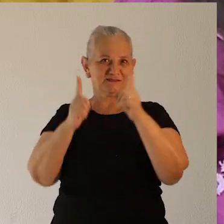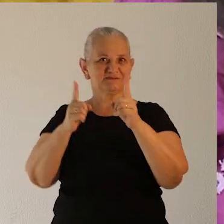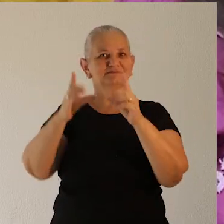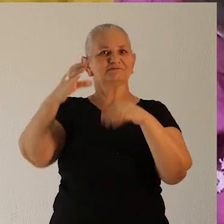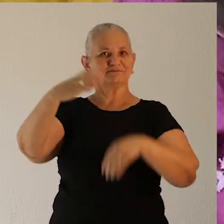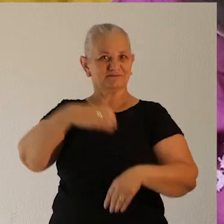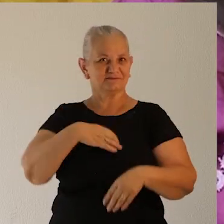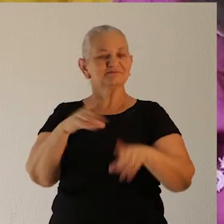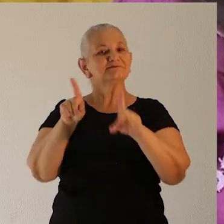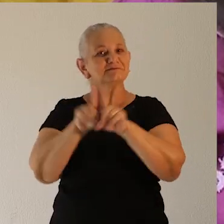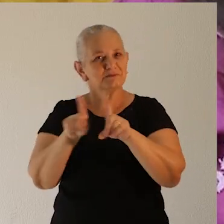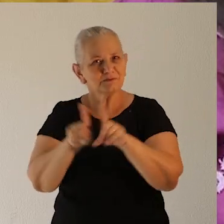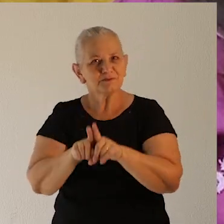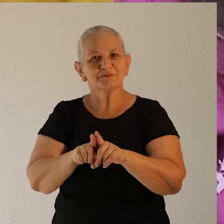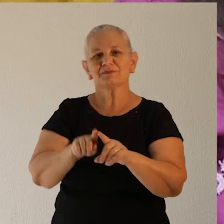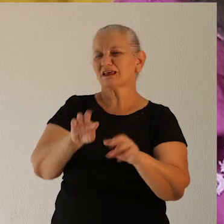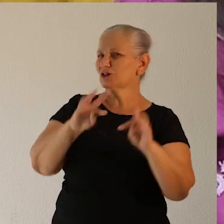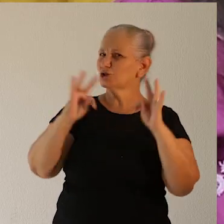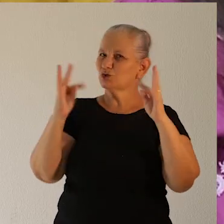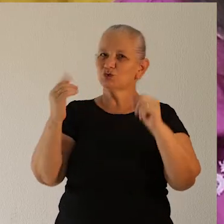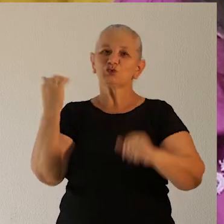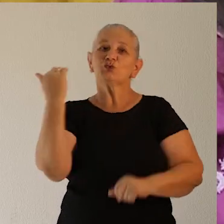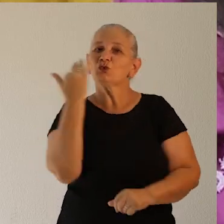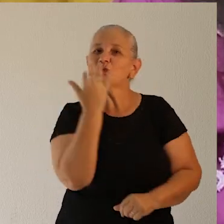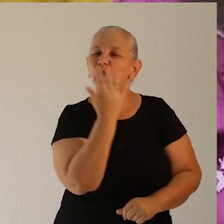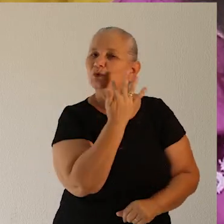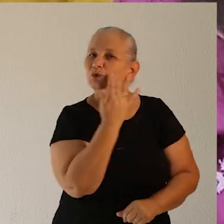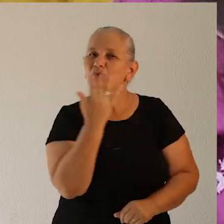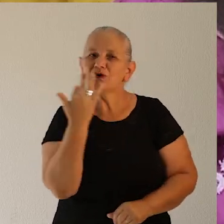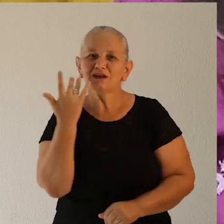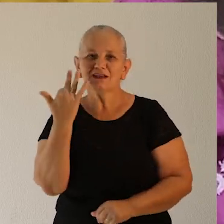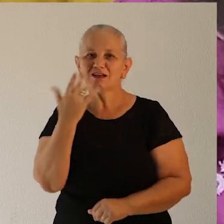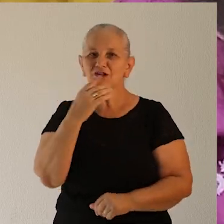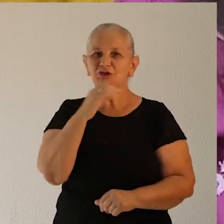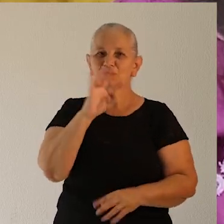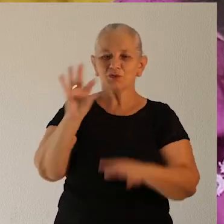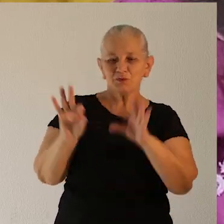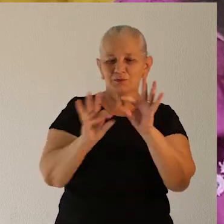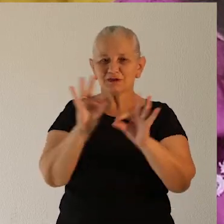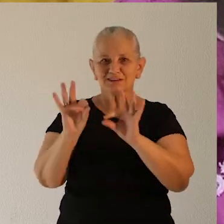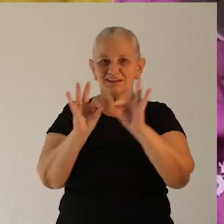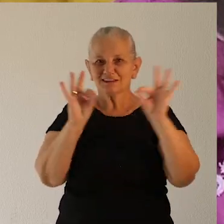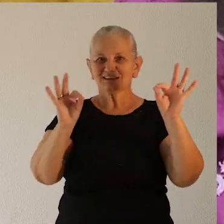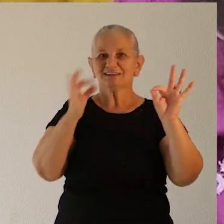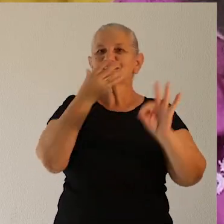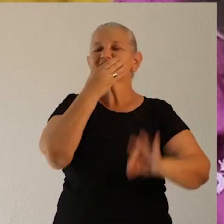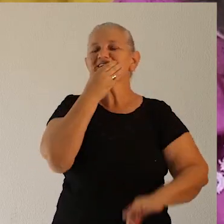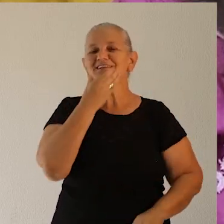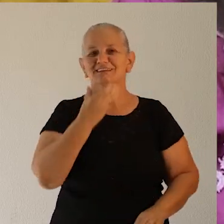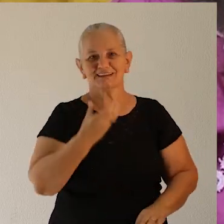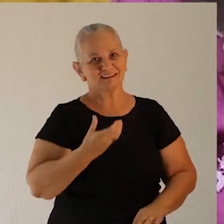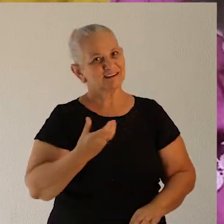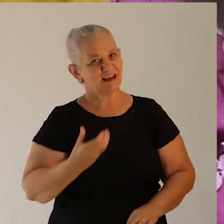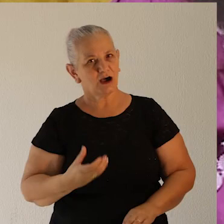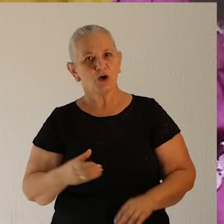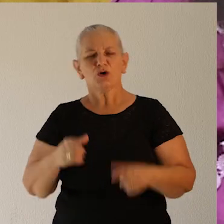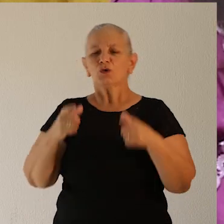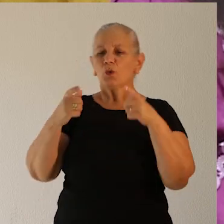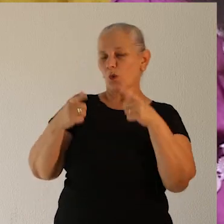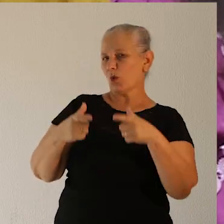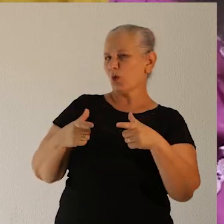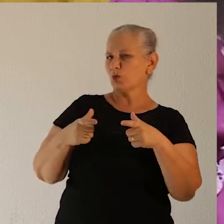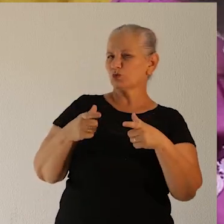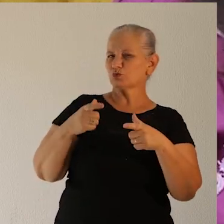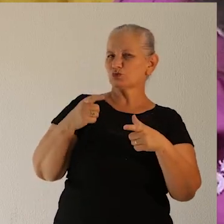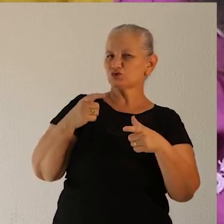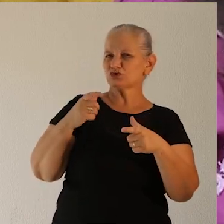postal, que vira papéis coloridos de presentes de Natal. De onde vem